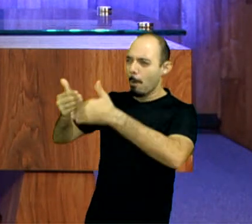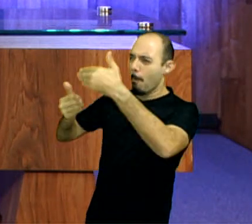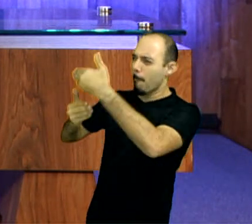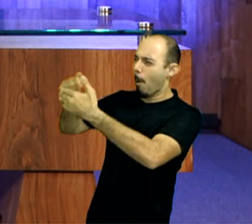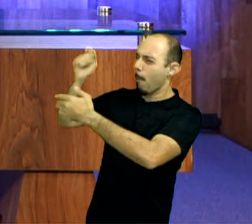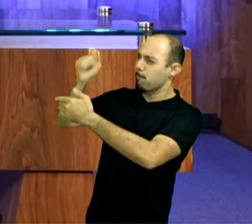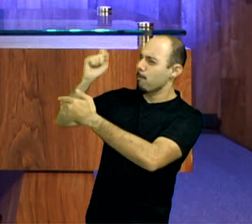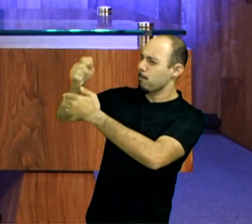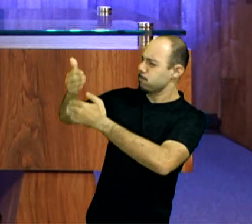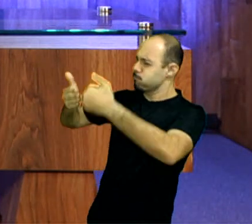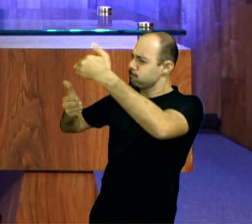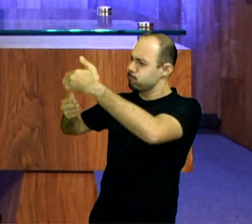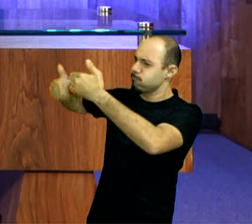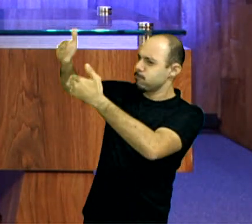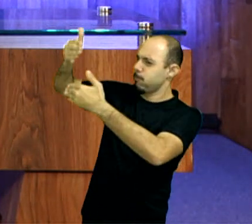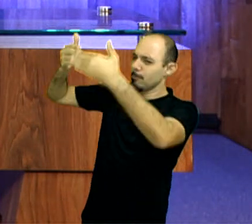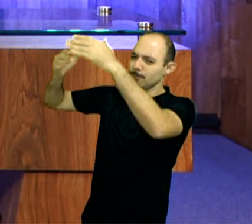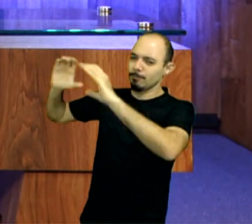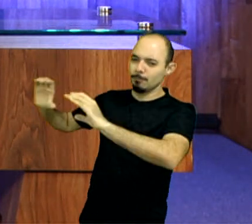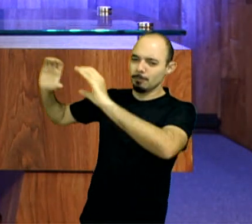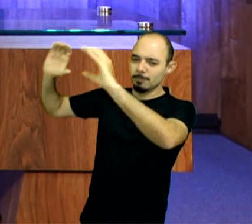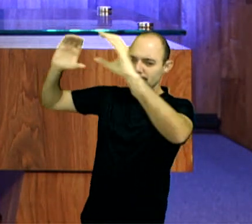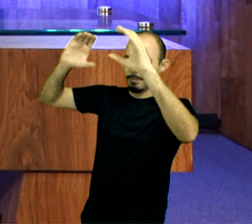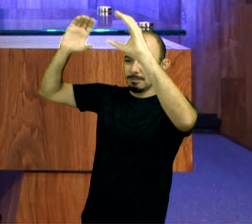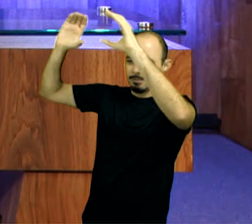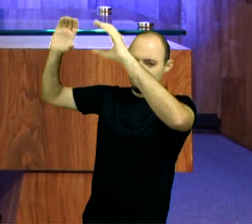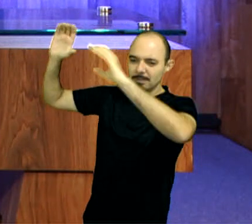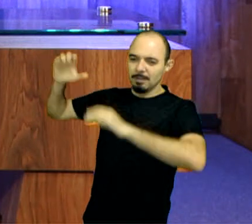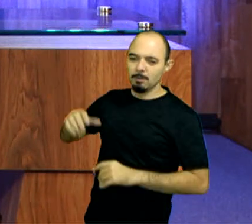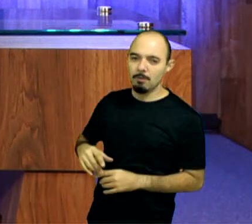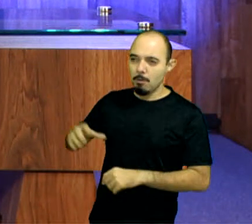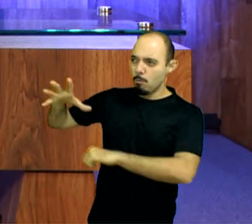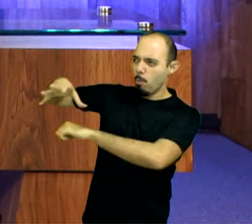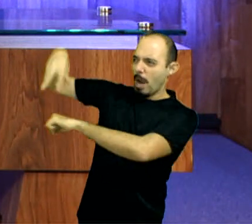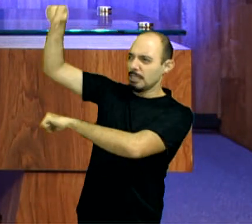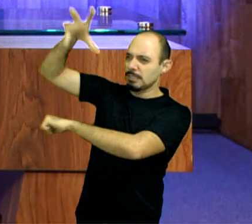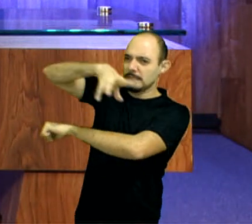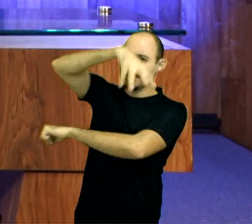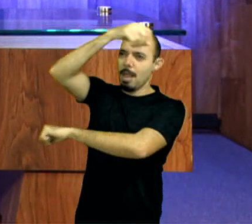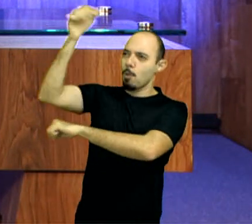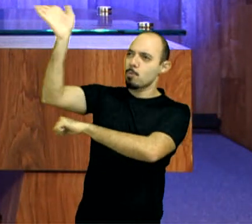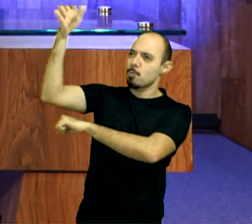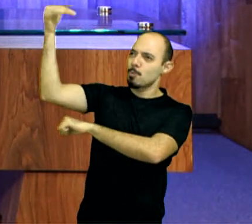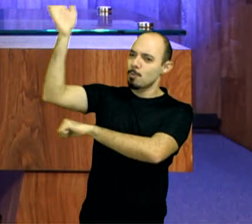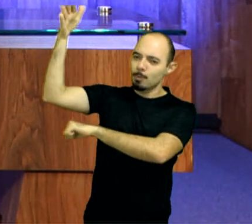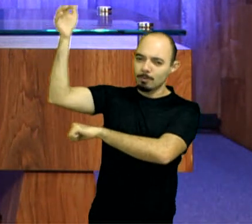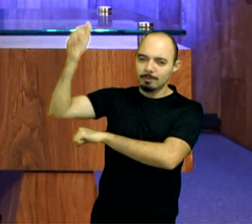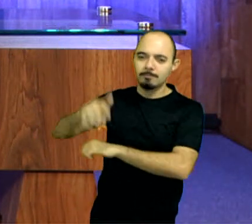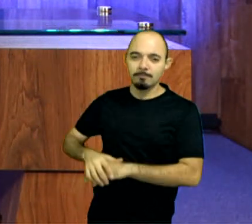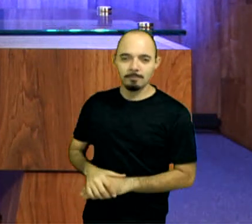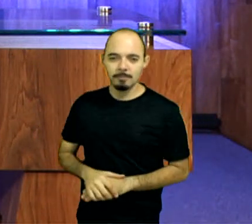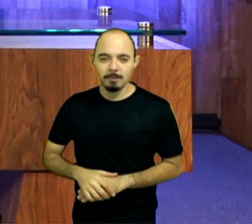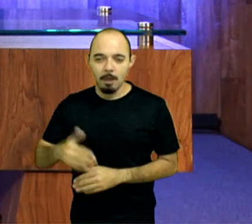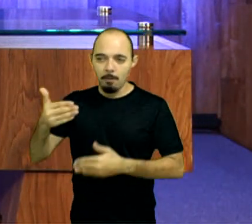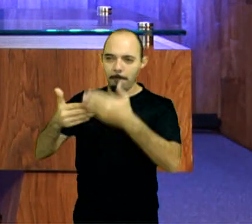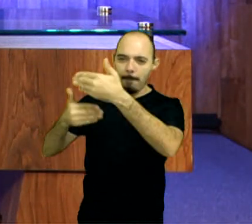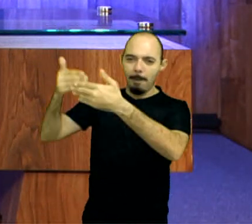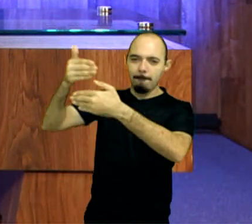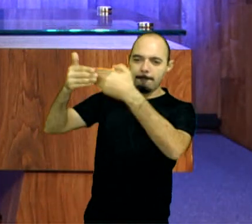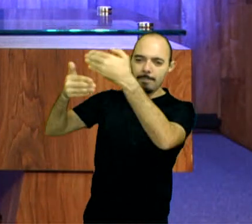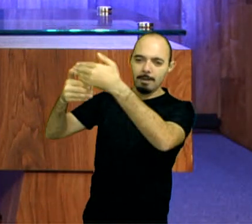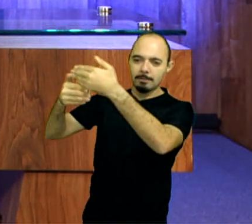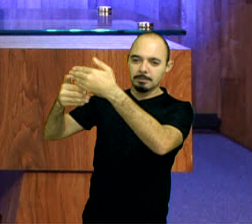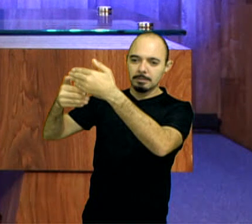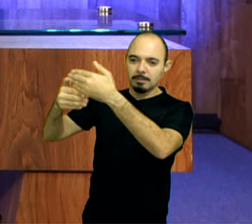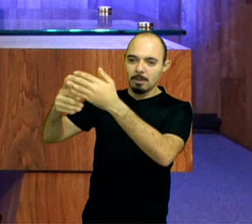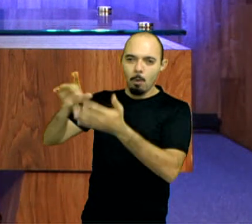muitas muralhas, para que o inimigo não entrasse. como cidade derribada